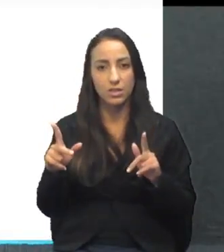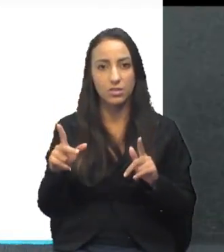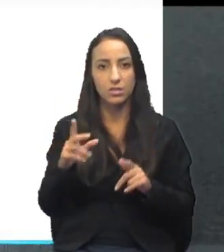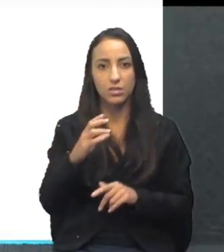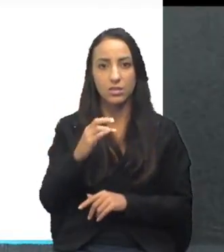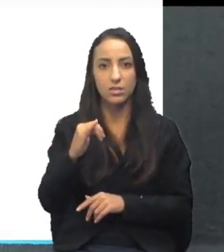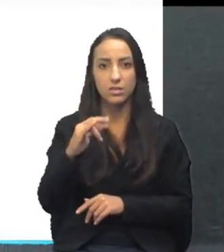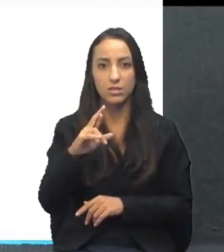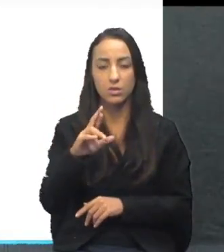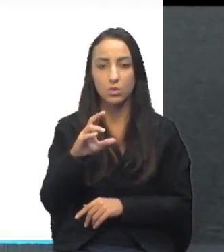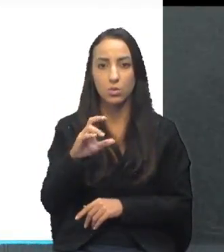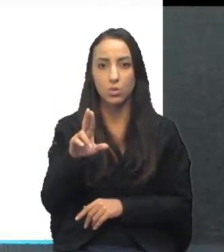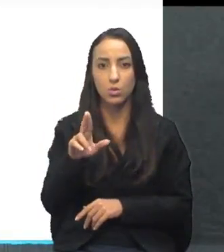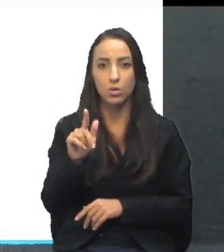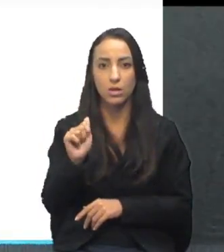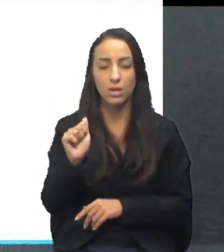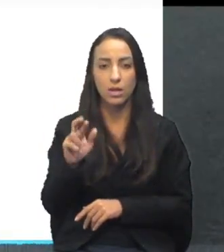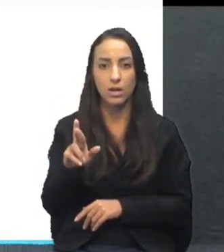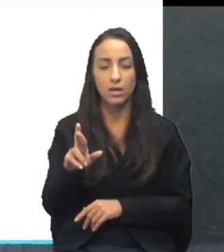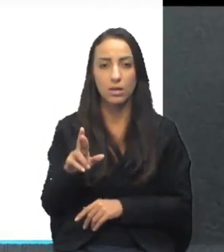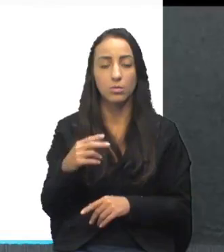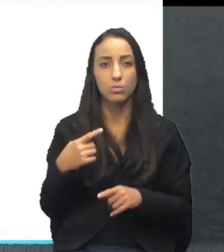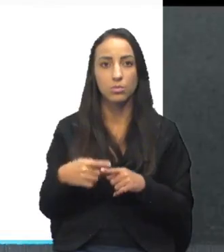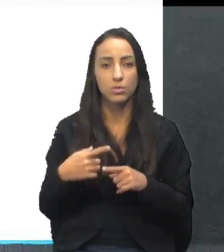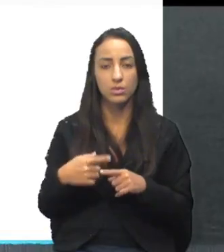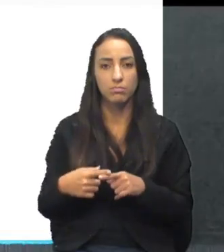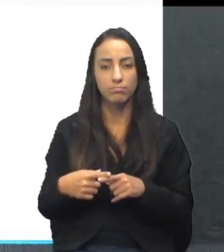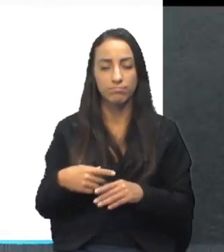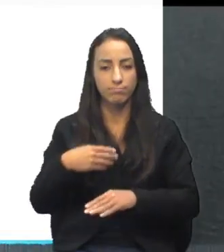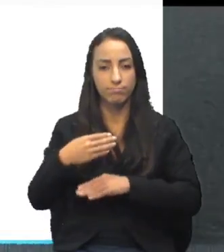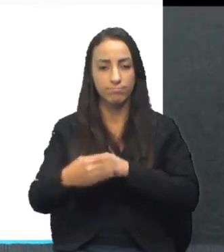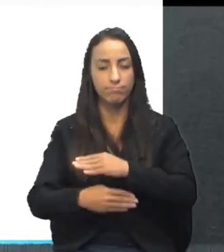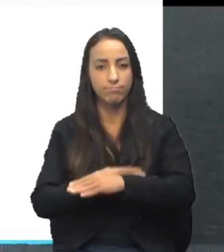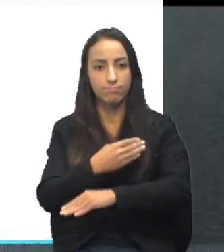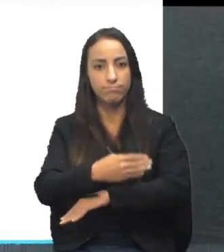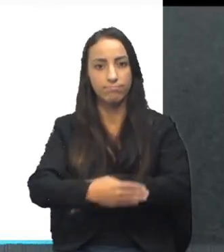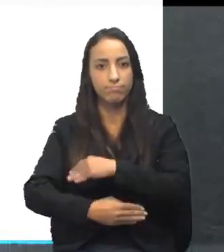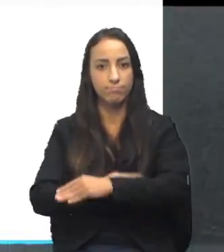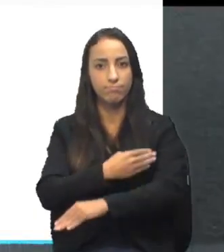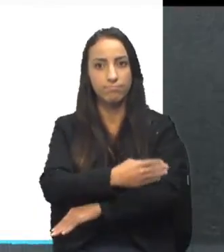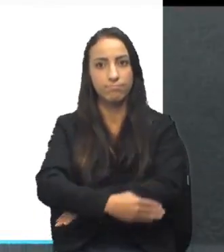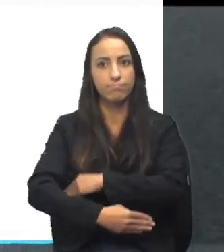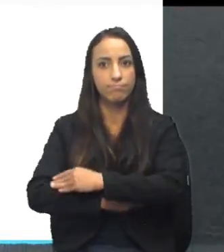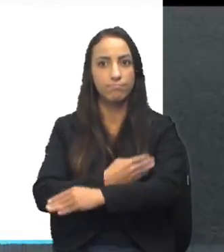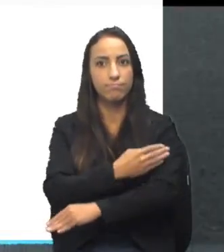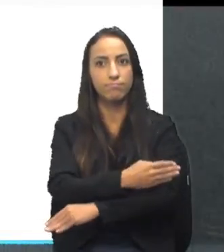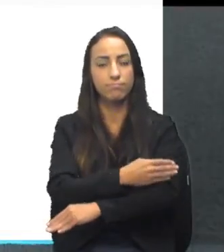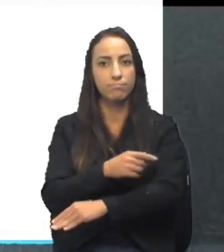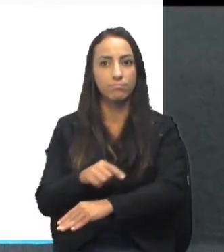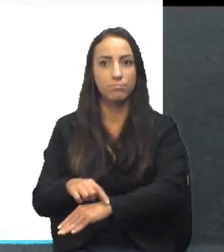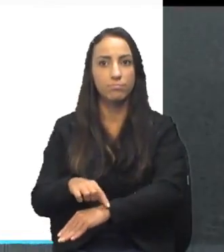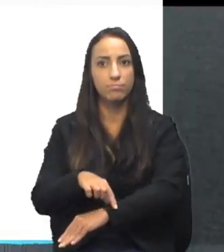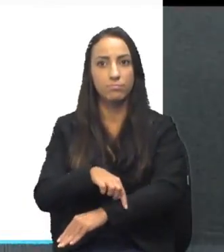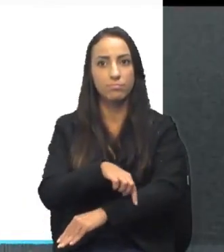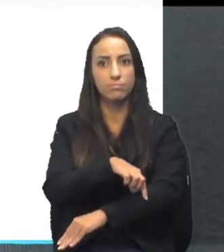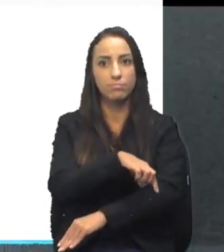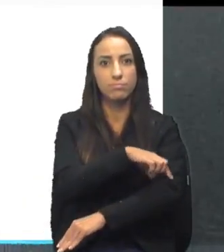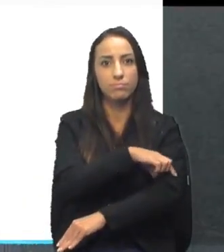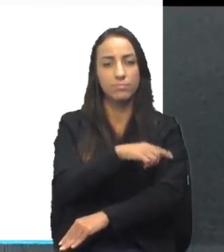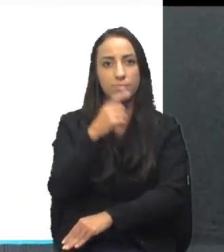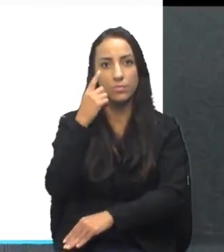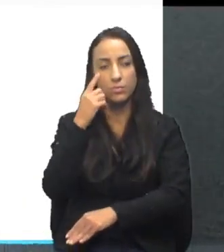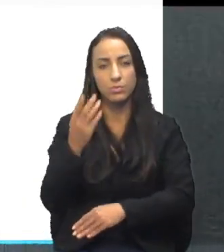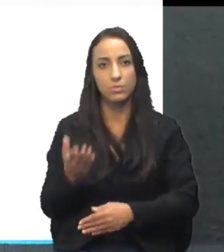circular, porque a bandagem em espiral, ela tem uma extensão muito maior.